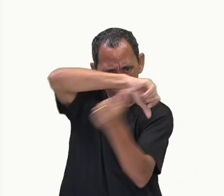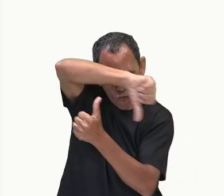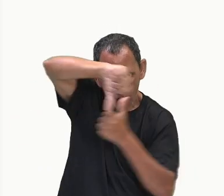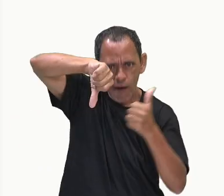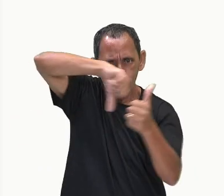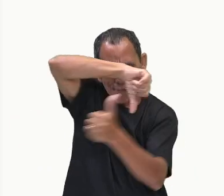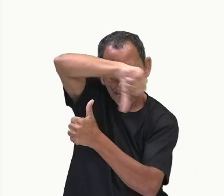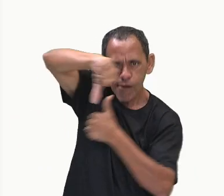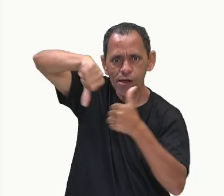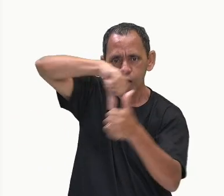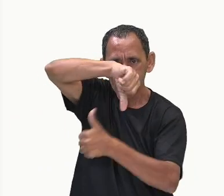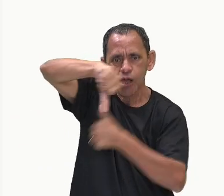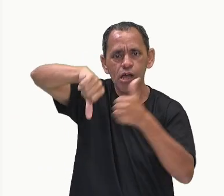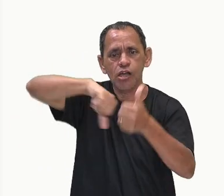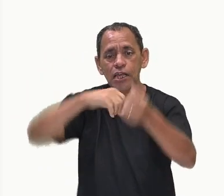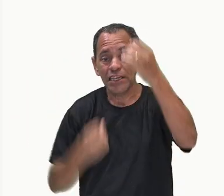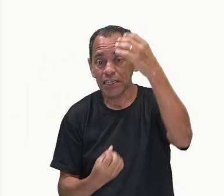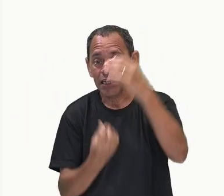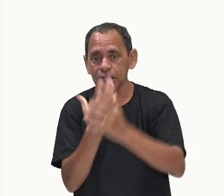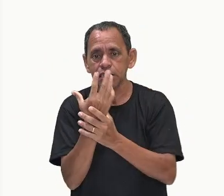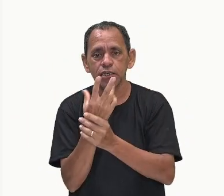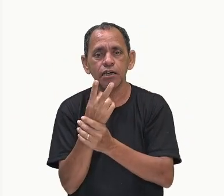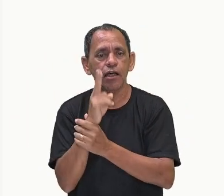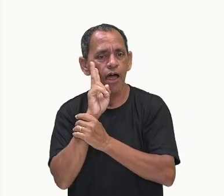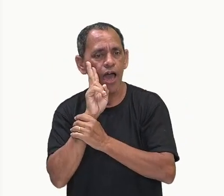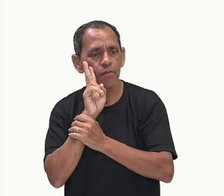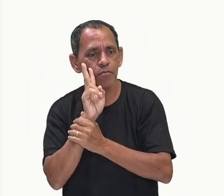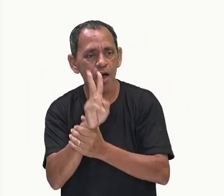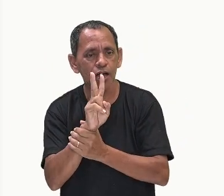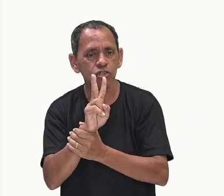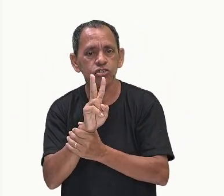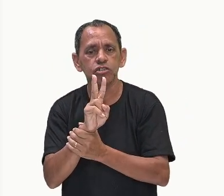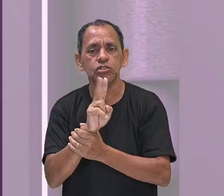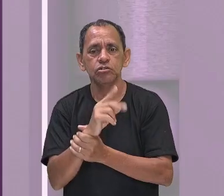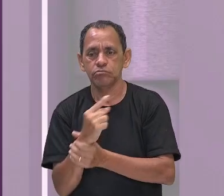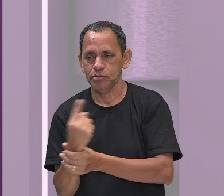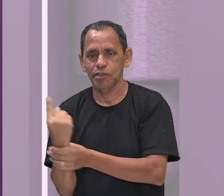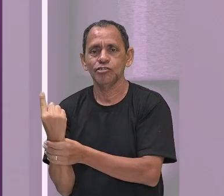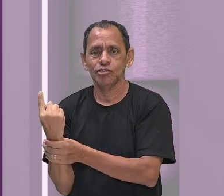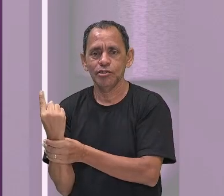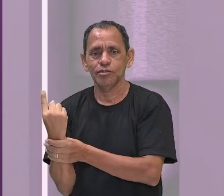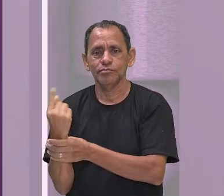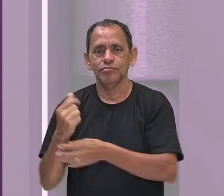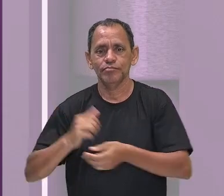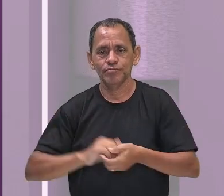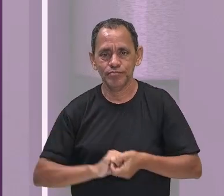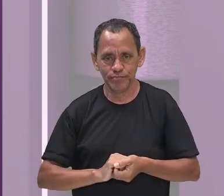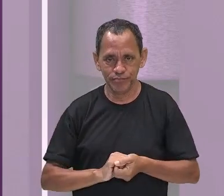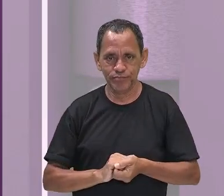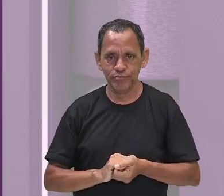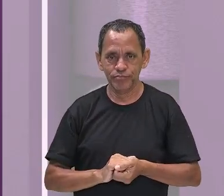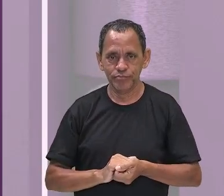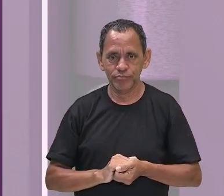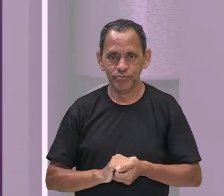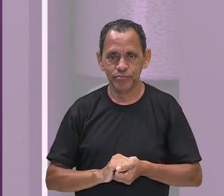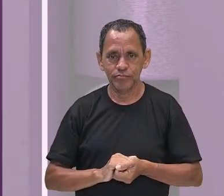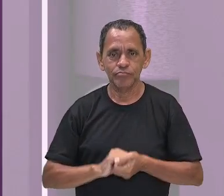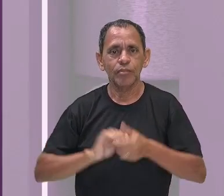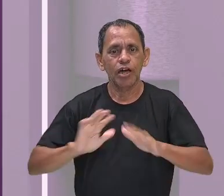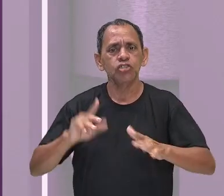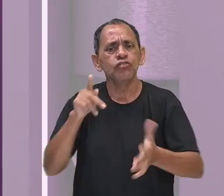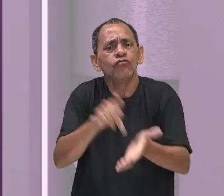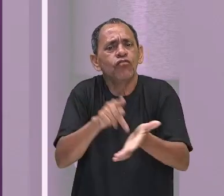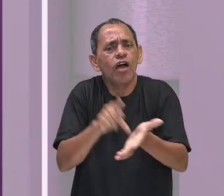cria esse cilindro que nós estamos vendo na imagem da direita, tá bom? Mas embora seja aí um